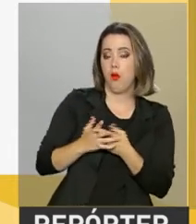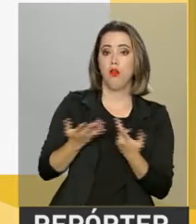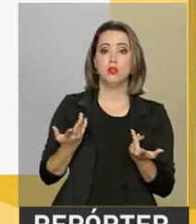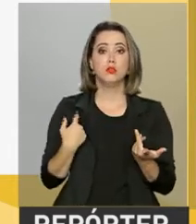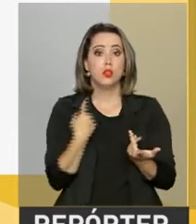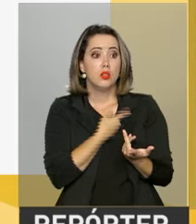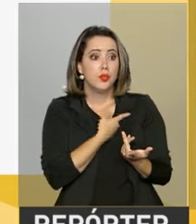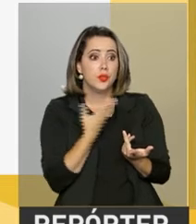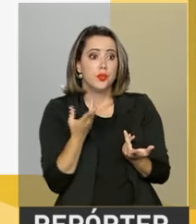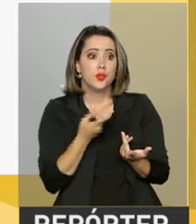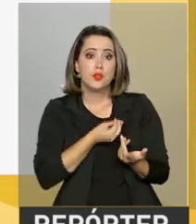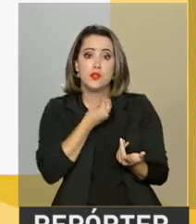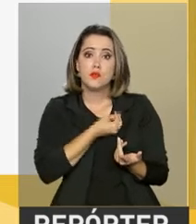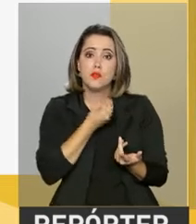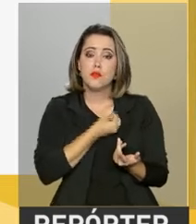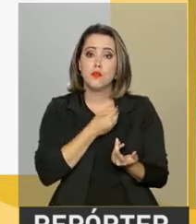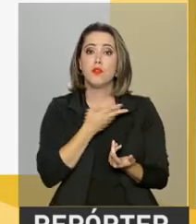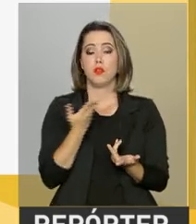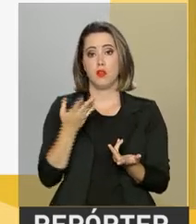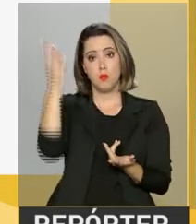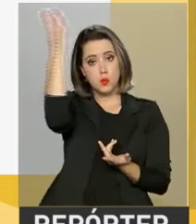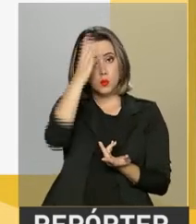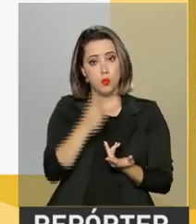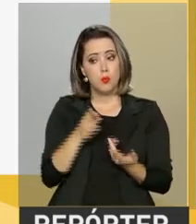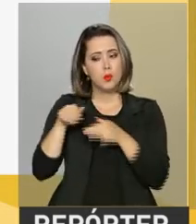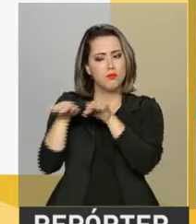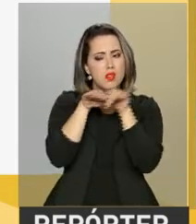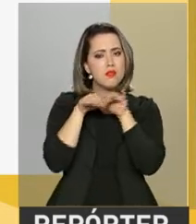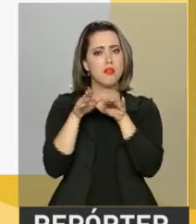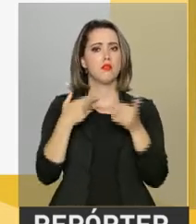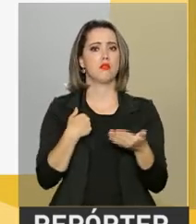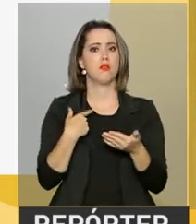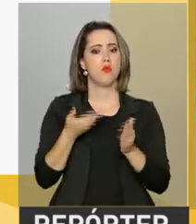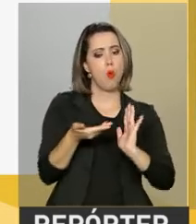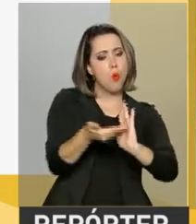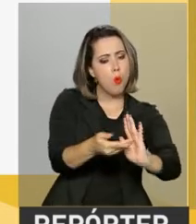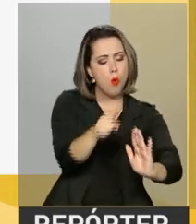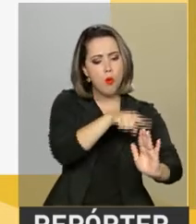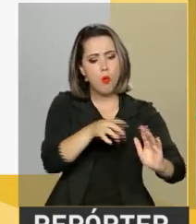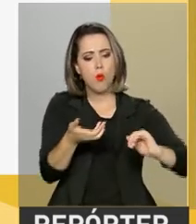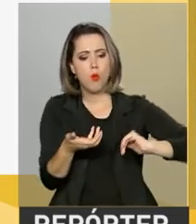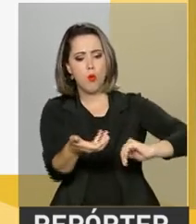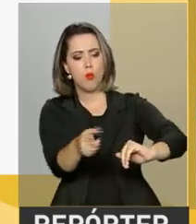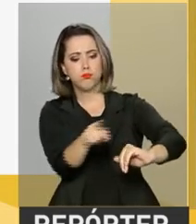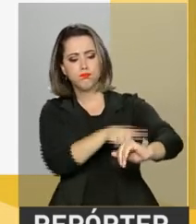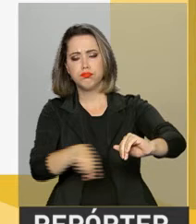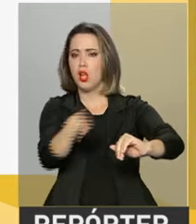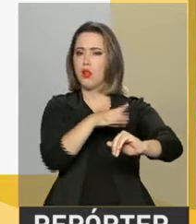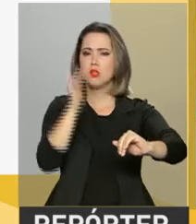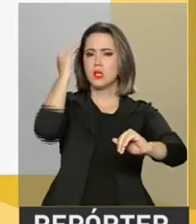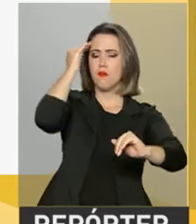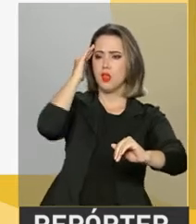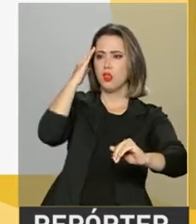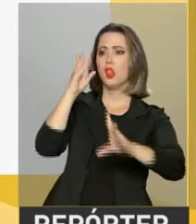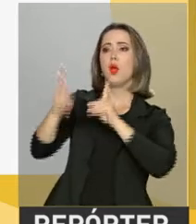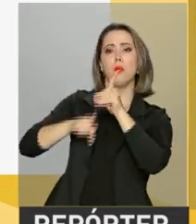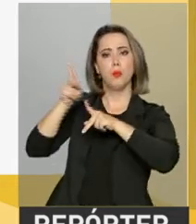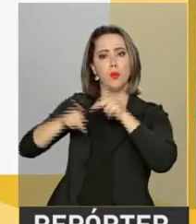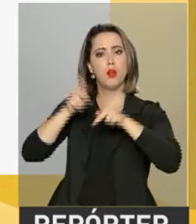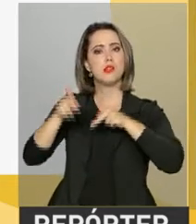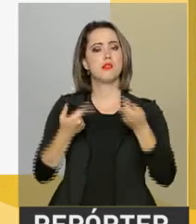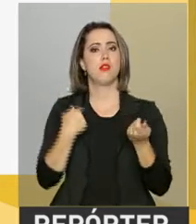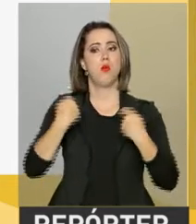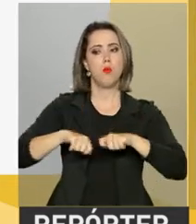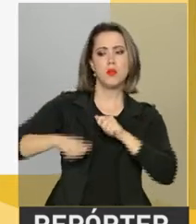nós vivemos num presidencialismo democrático. Quando vai para o Congresso vai ouvir as várias correntes sociais e vai dizer, precisa modificar